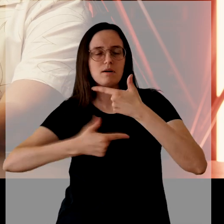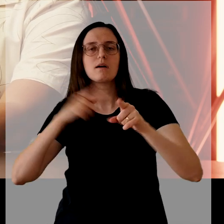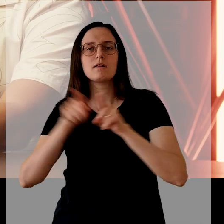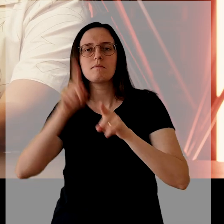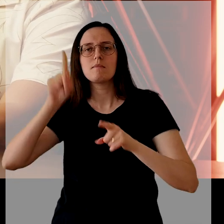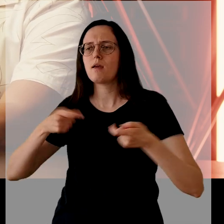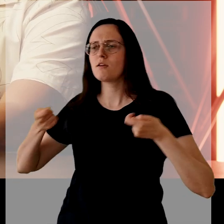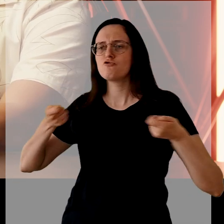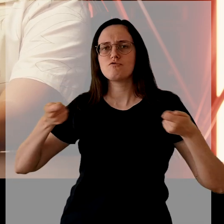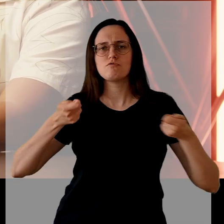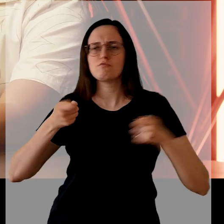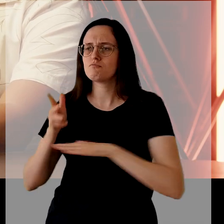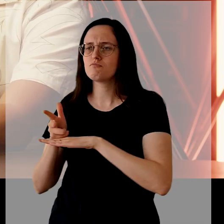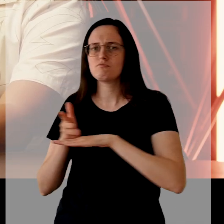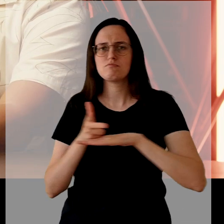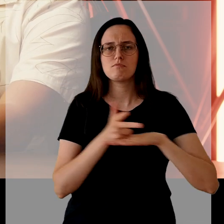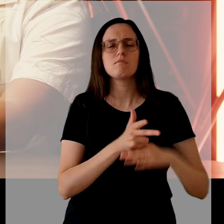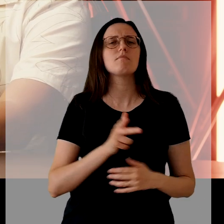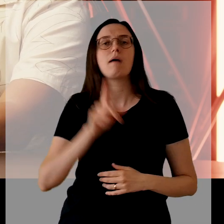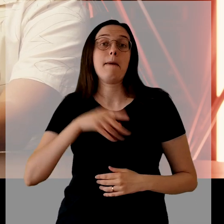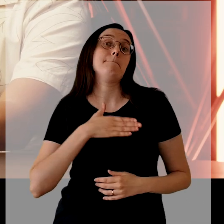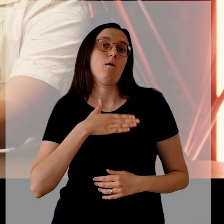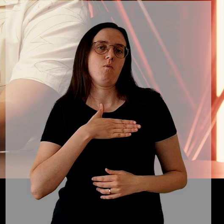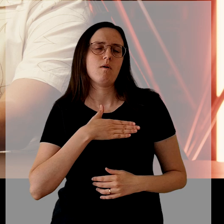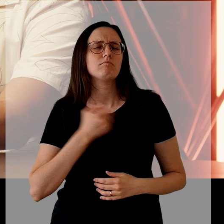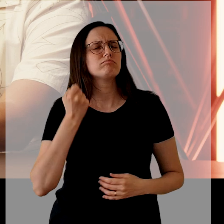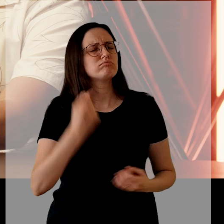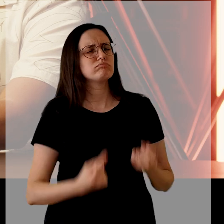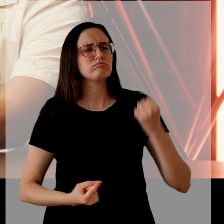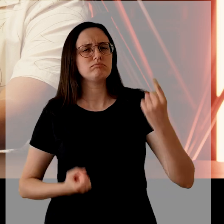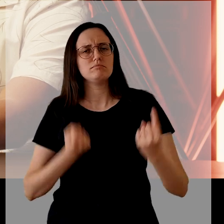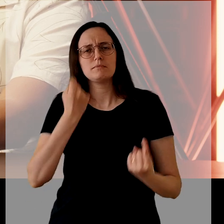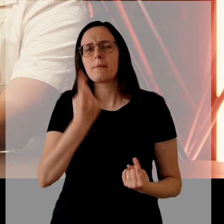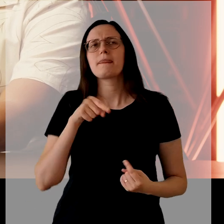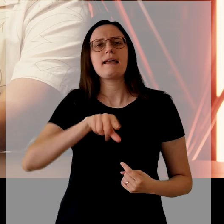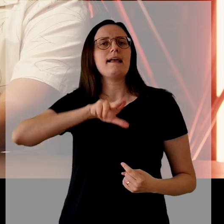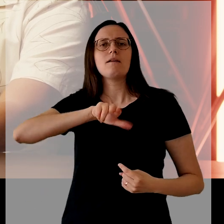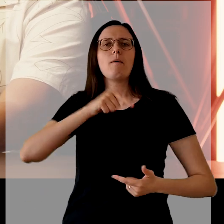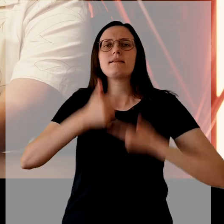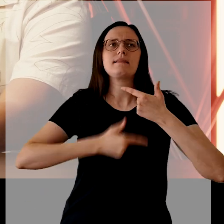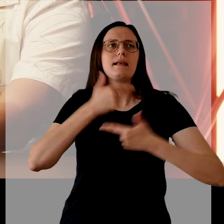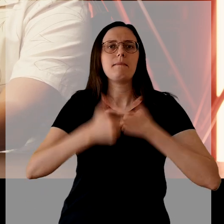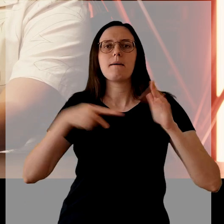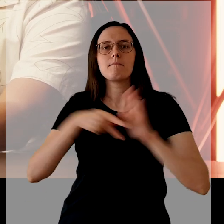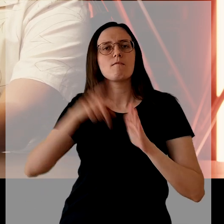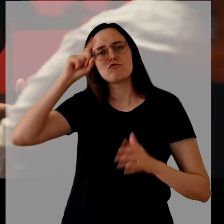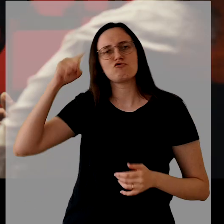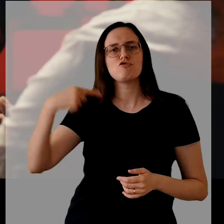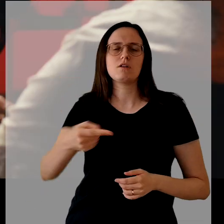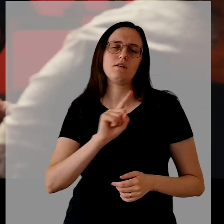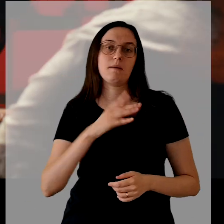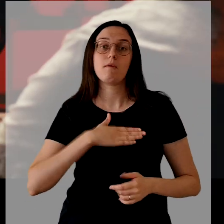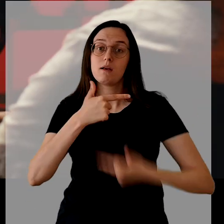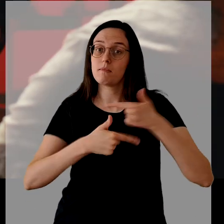de direção meu também, que é mais esporádico, assim, esse. Não é um trabalho do cotidiano, né? O